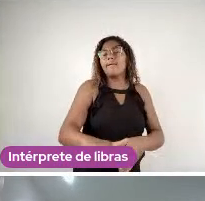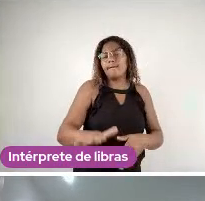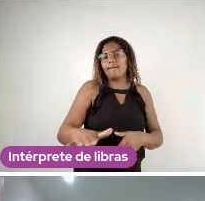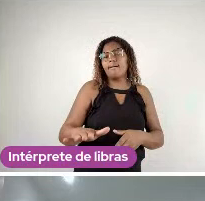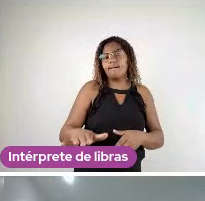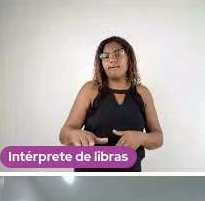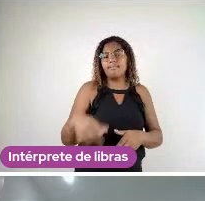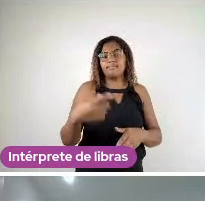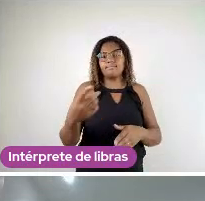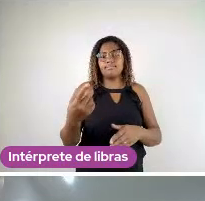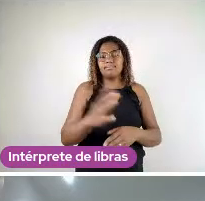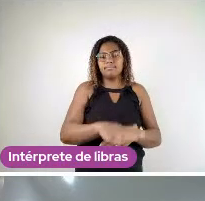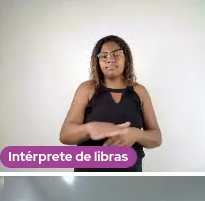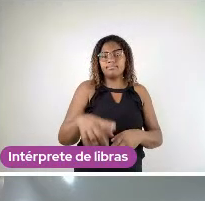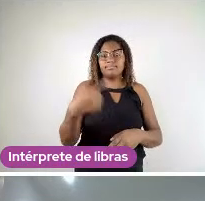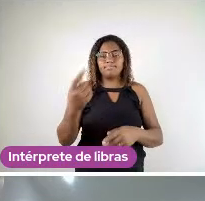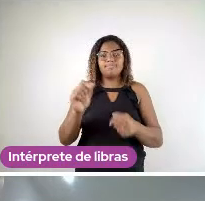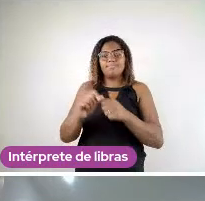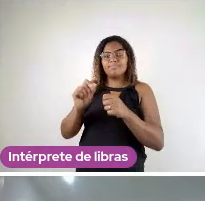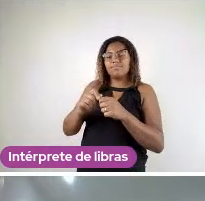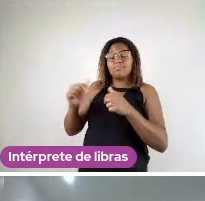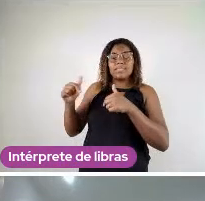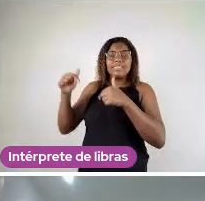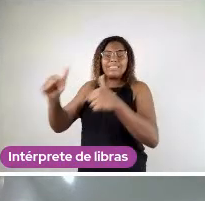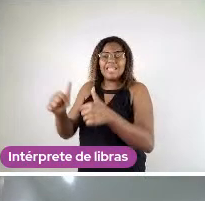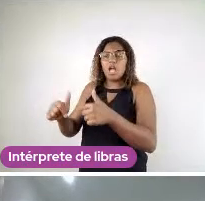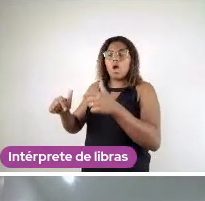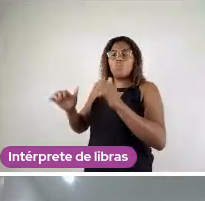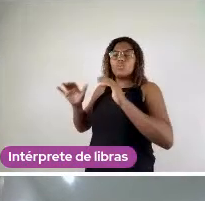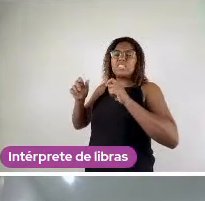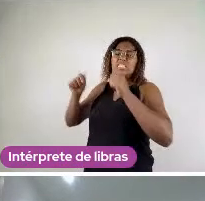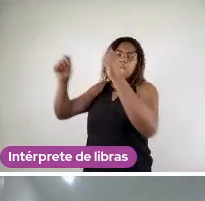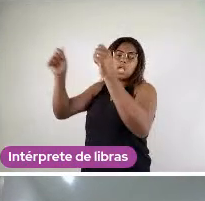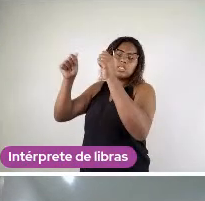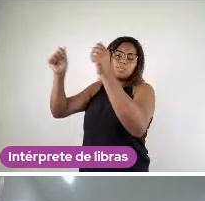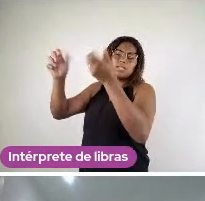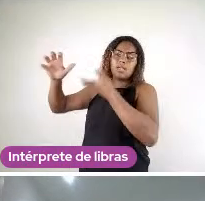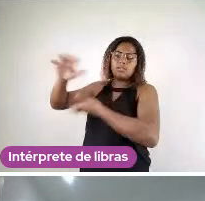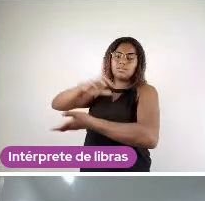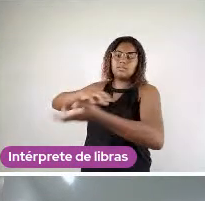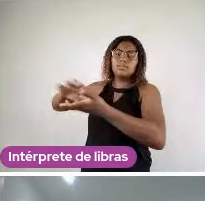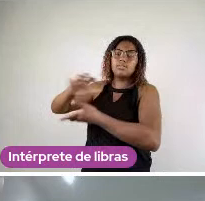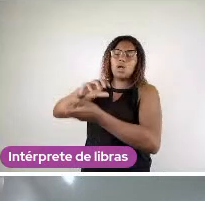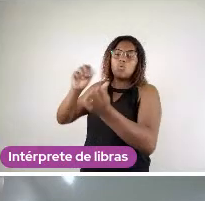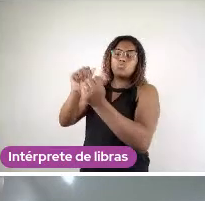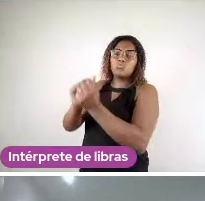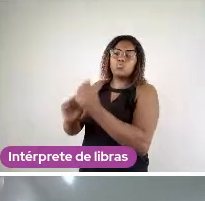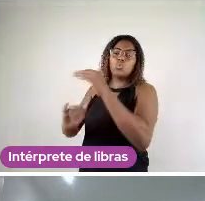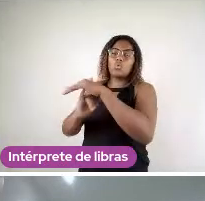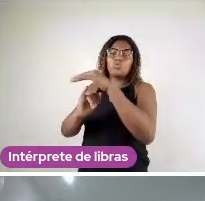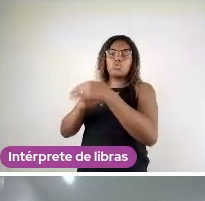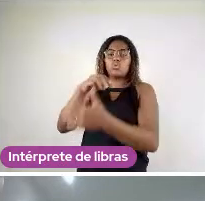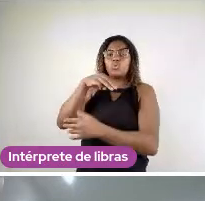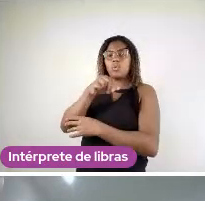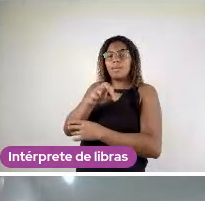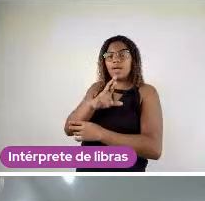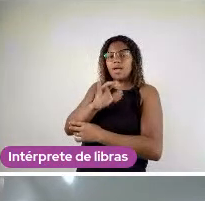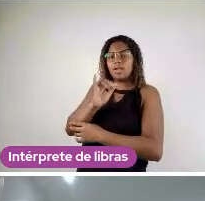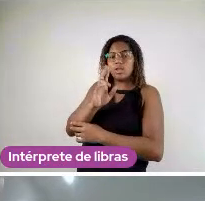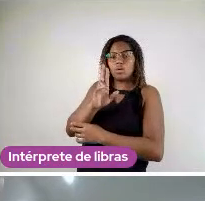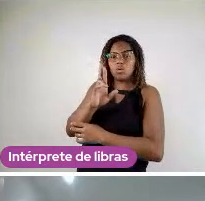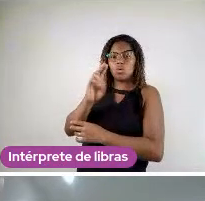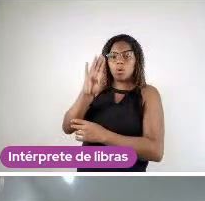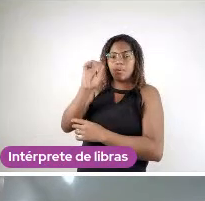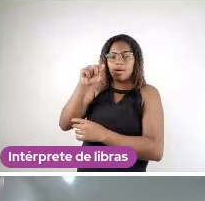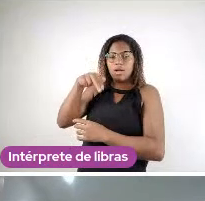uma ação de educação ambiental, sensibilização junto com o Instituto Mar Urbano, que também participou da confecção